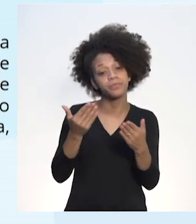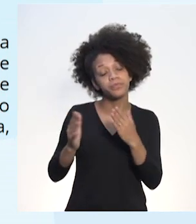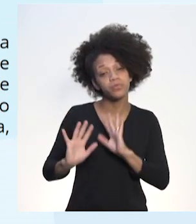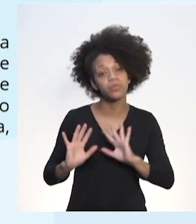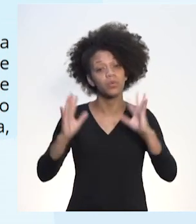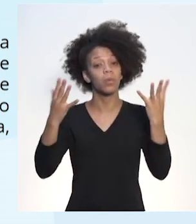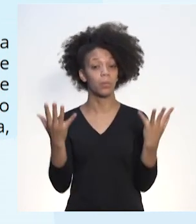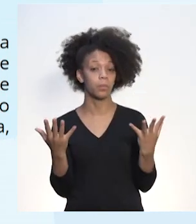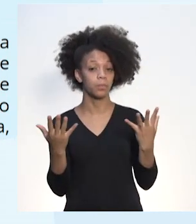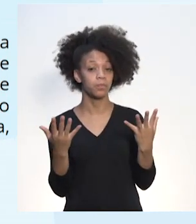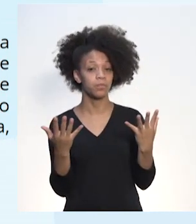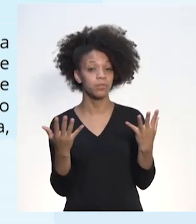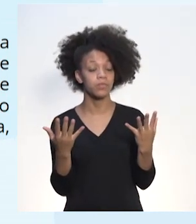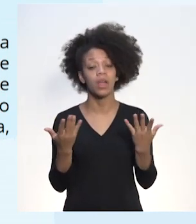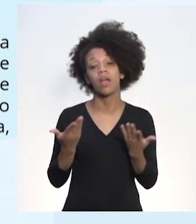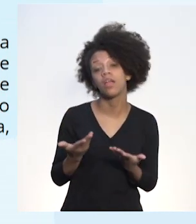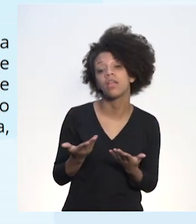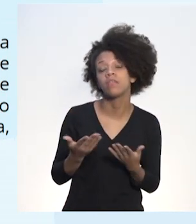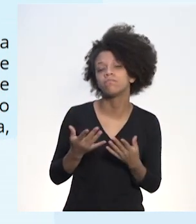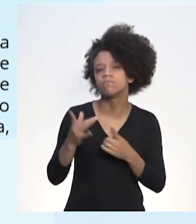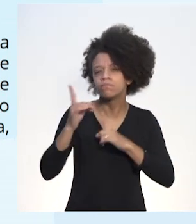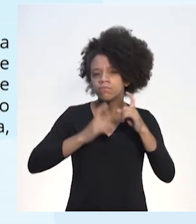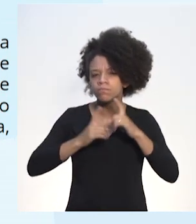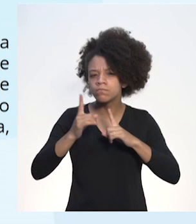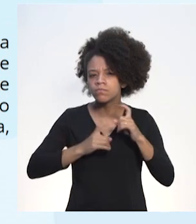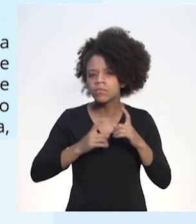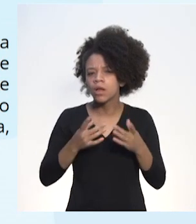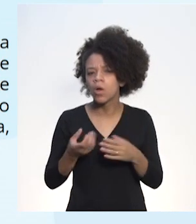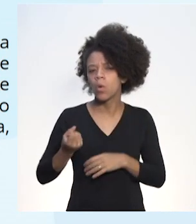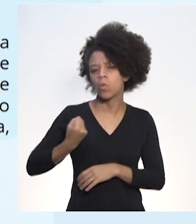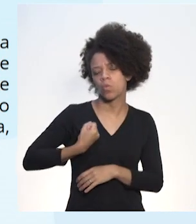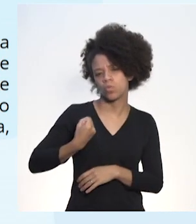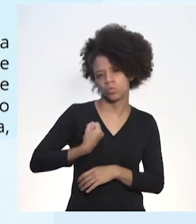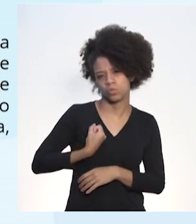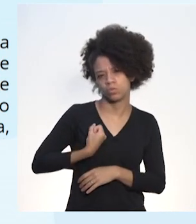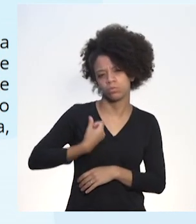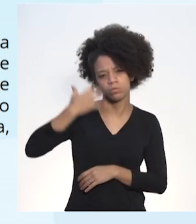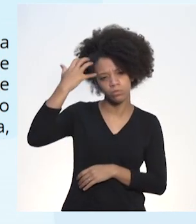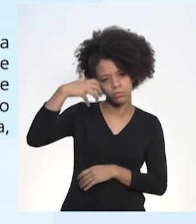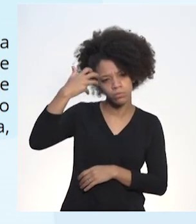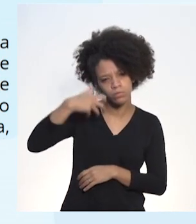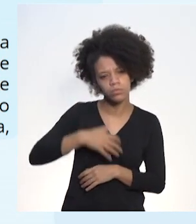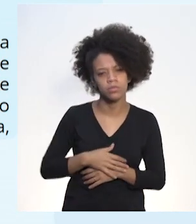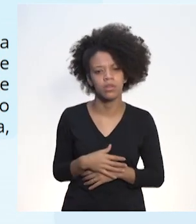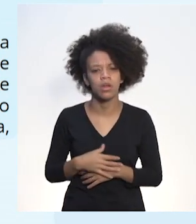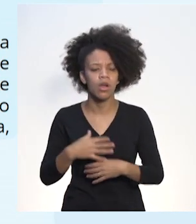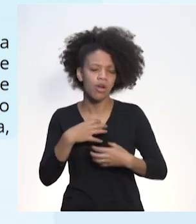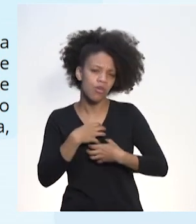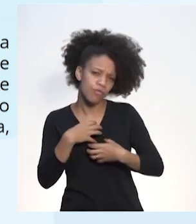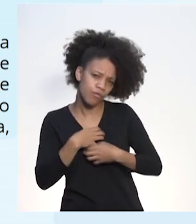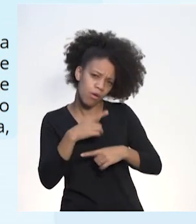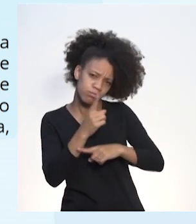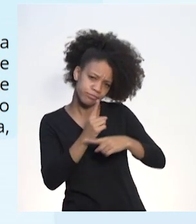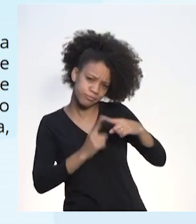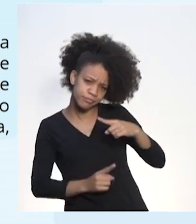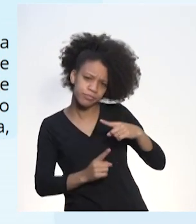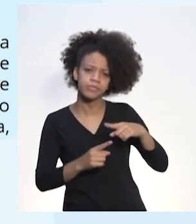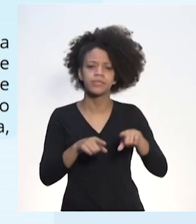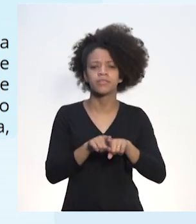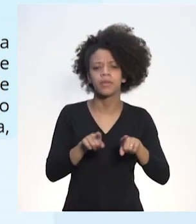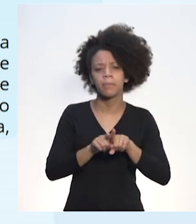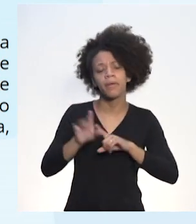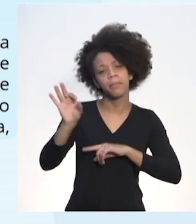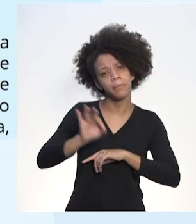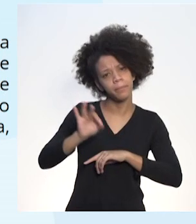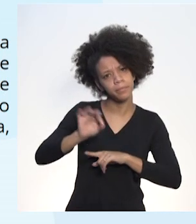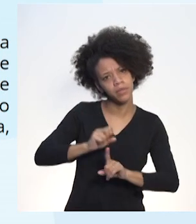evento aleatório, expressando-a por número racional, forma fracionária, decimal e